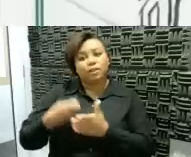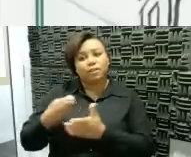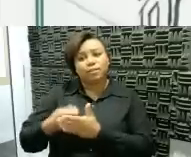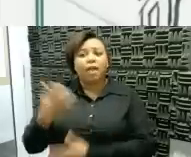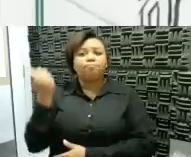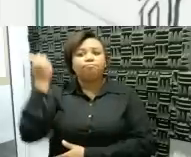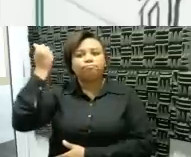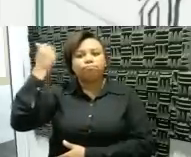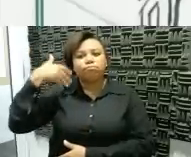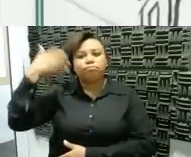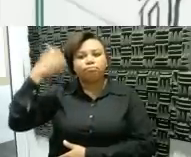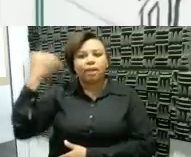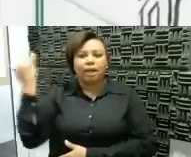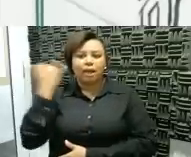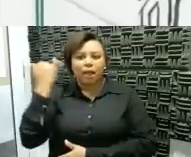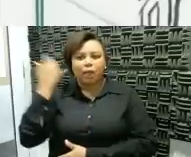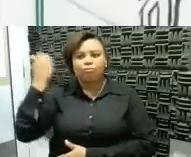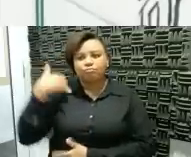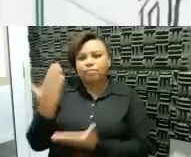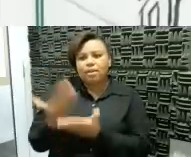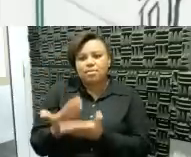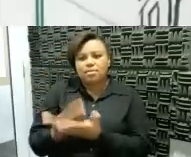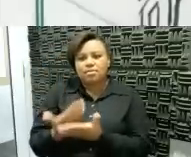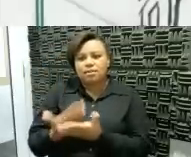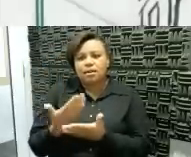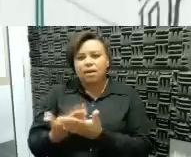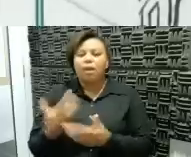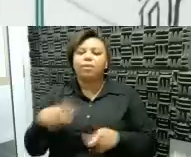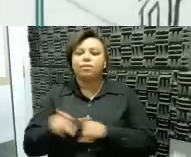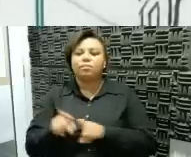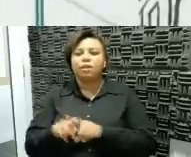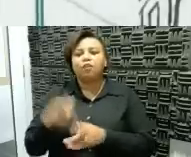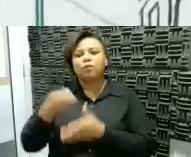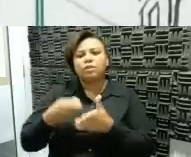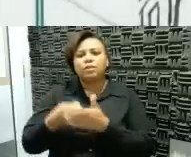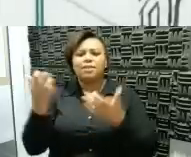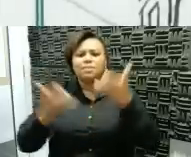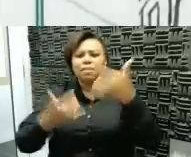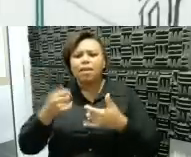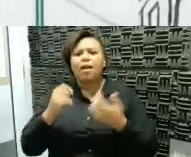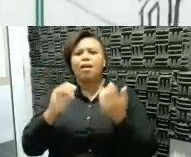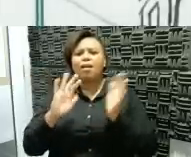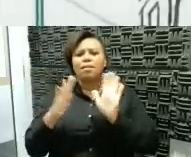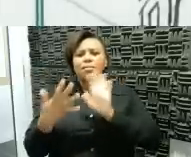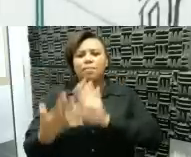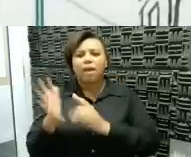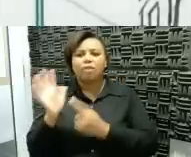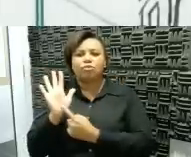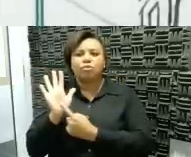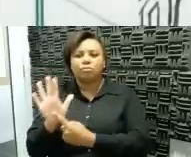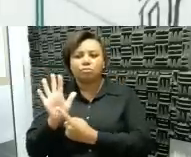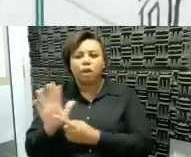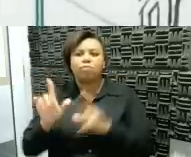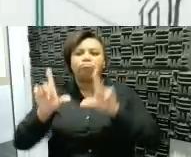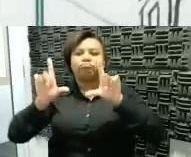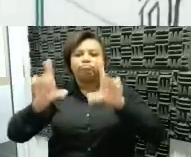a as aulas ou seja eu vou eu vou tentar descrever um pouco as imagens que estão aparecendo na na tela Vocês